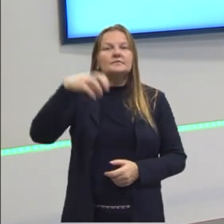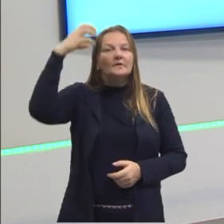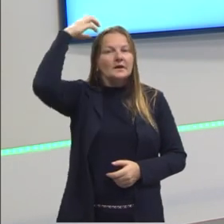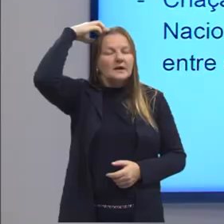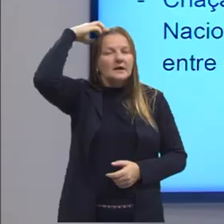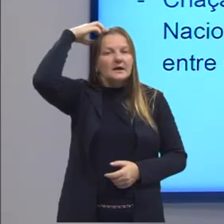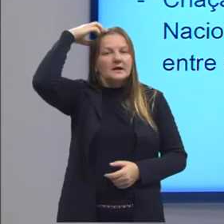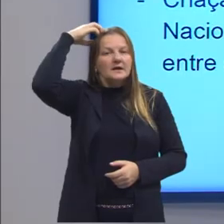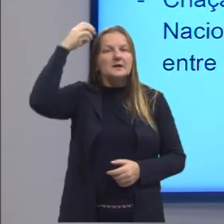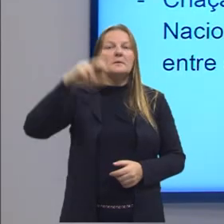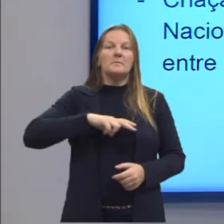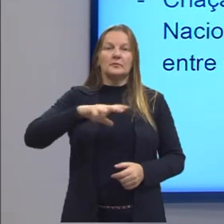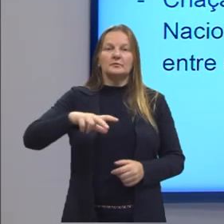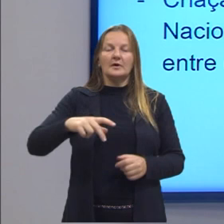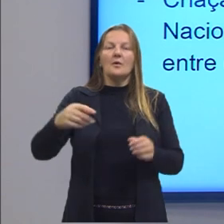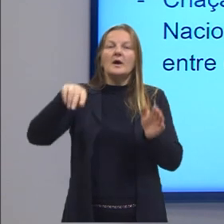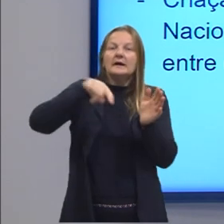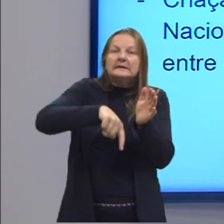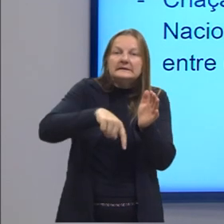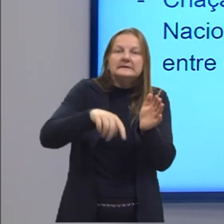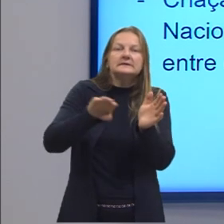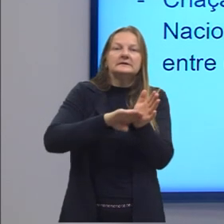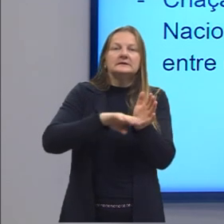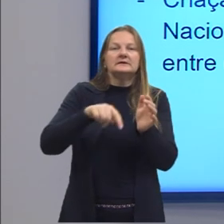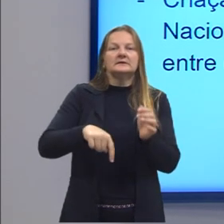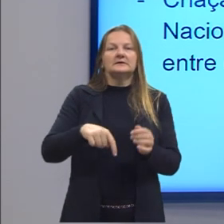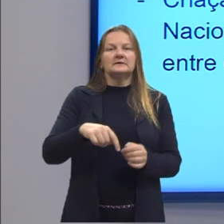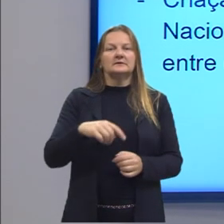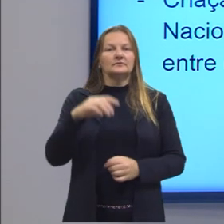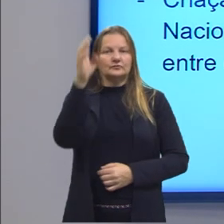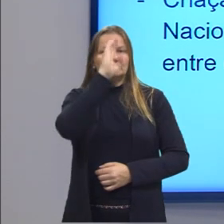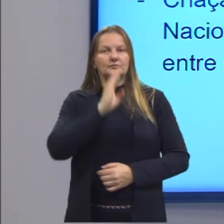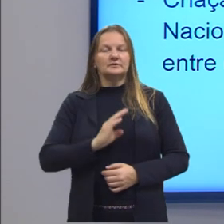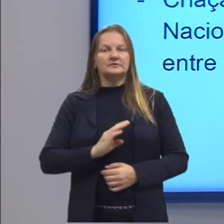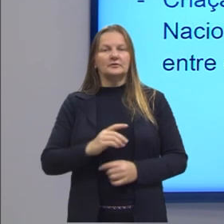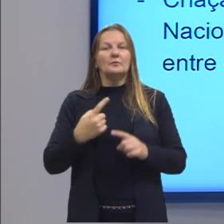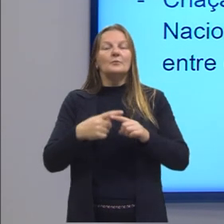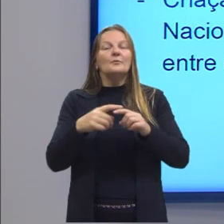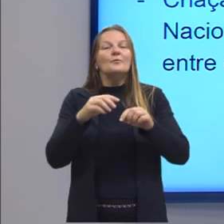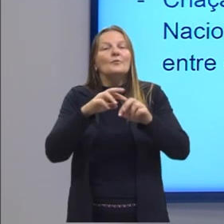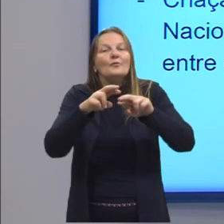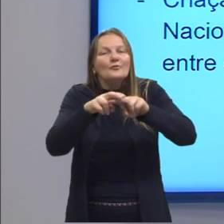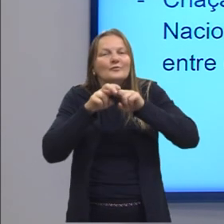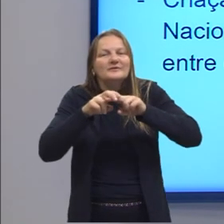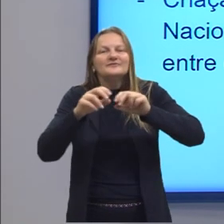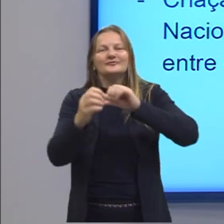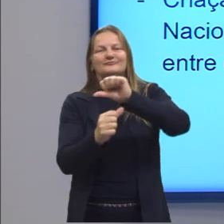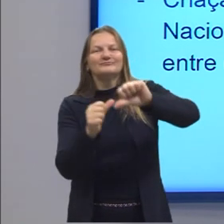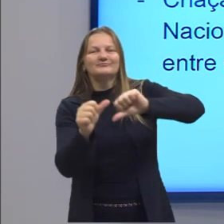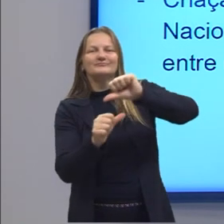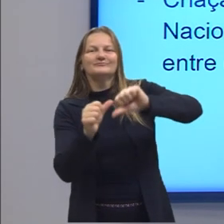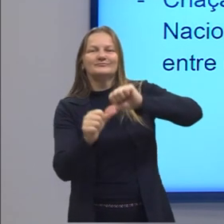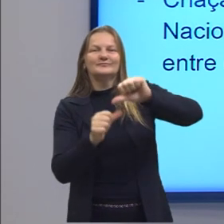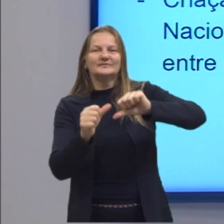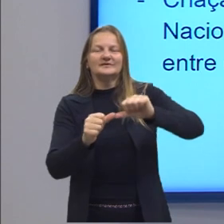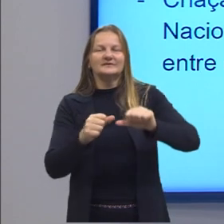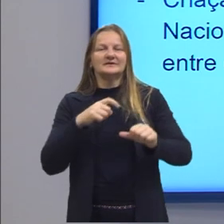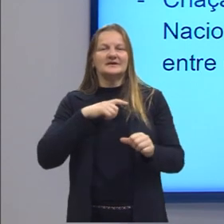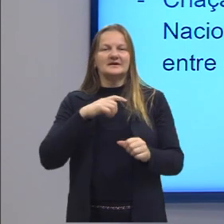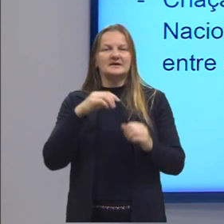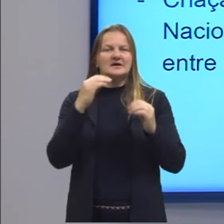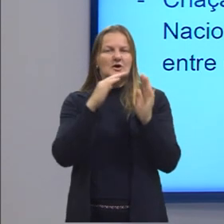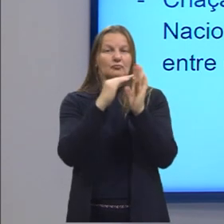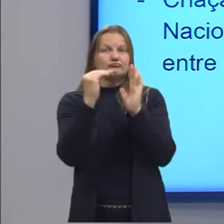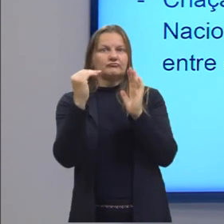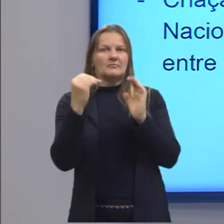Brasil Isso muda muito a nossa dinâmica EA colonização aqui nossas status de colônia